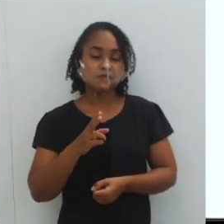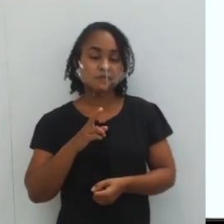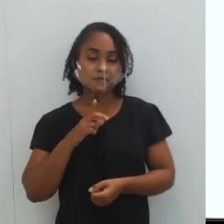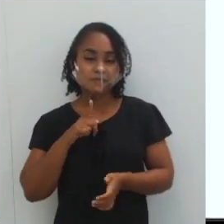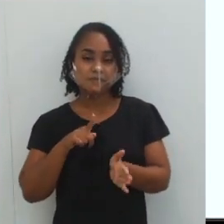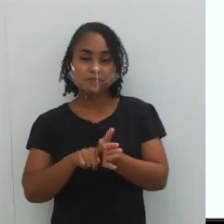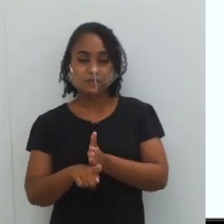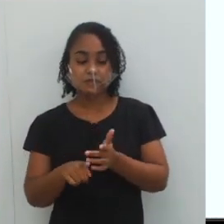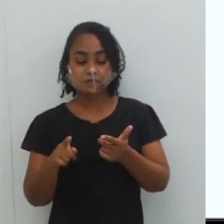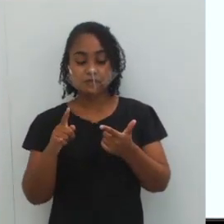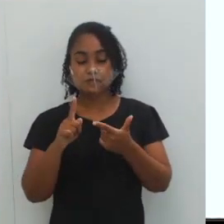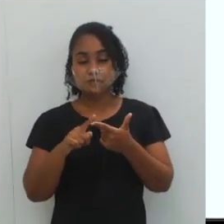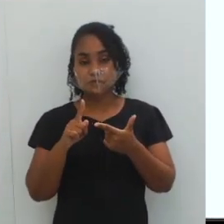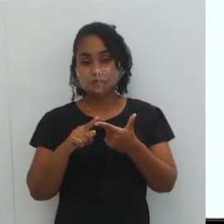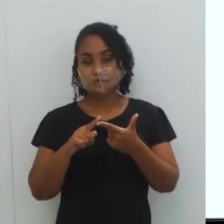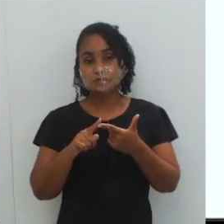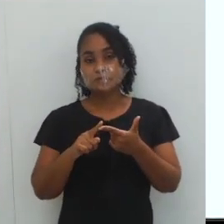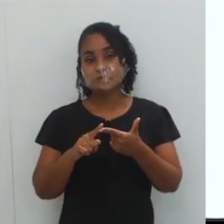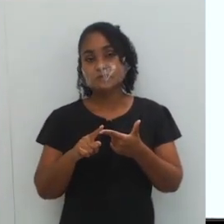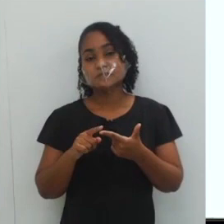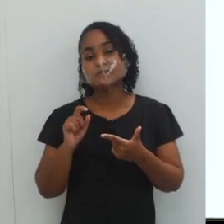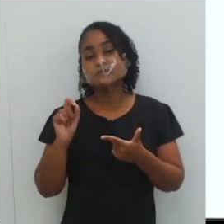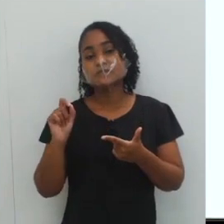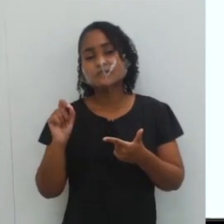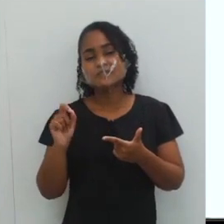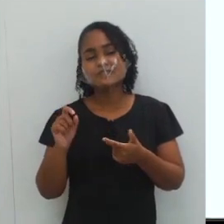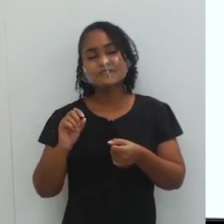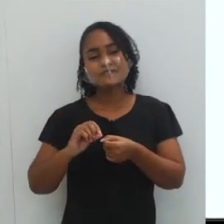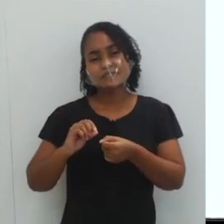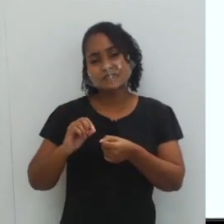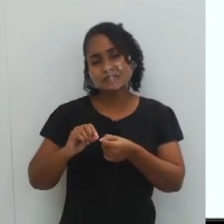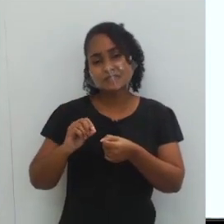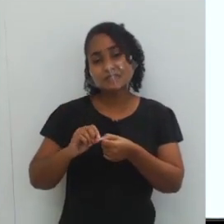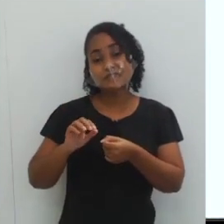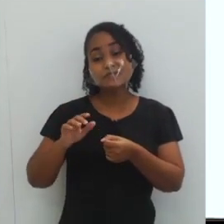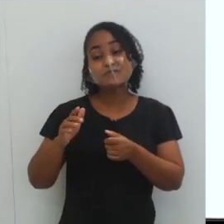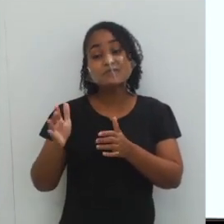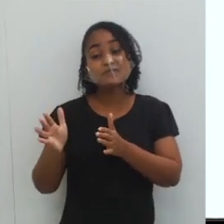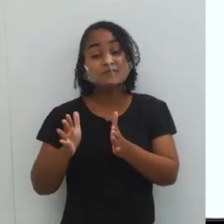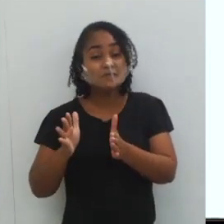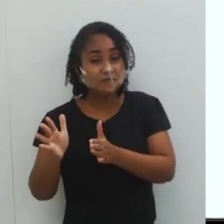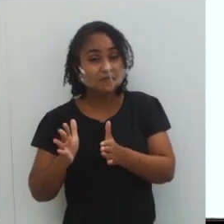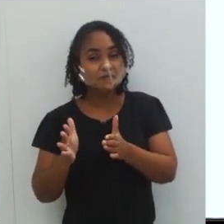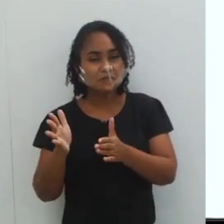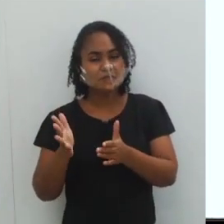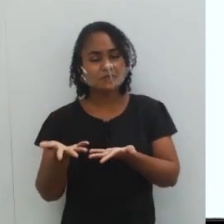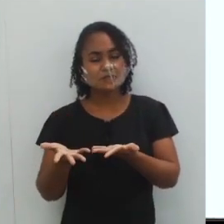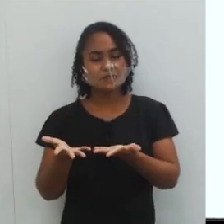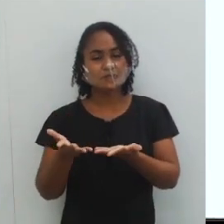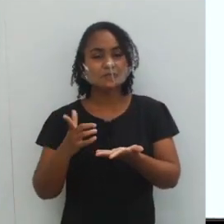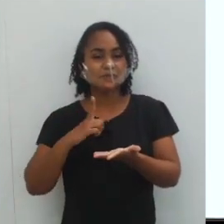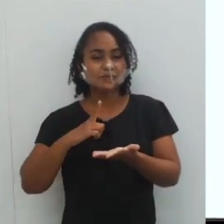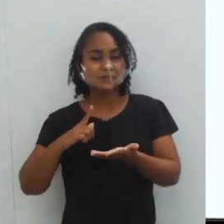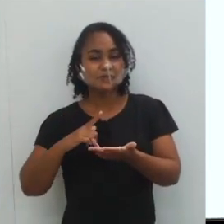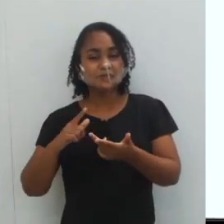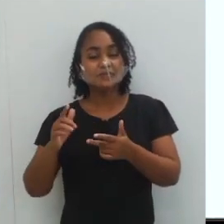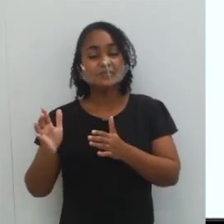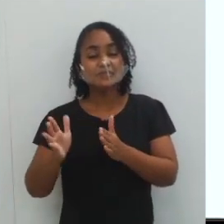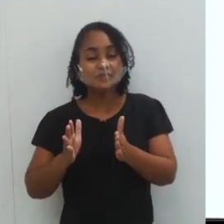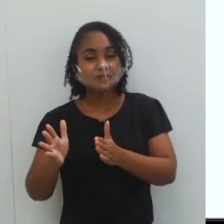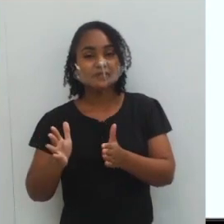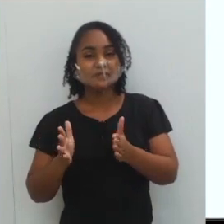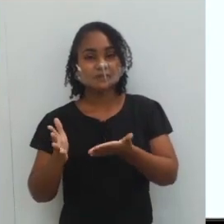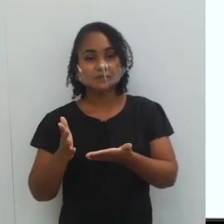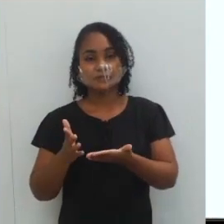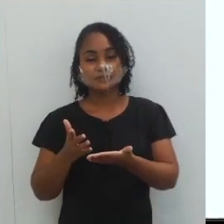a pergunta. No 2, what were you doing while? O que você estava fazendo enquanto? O que você estava